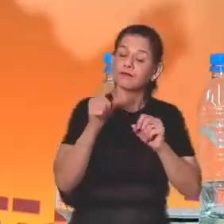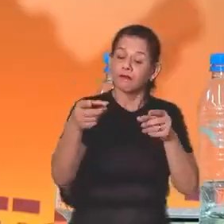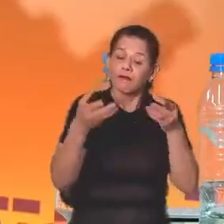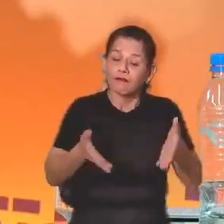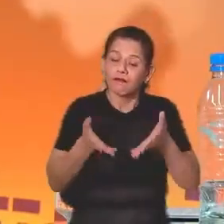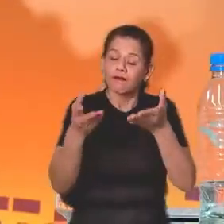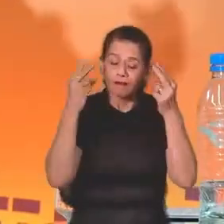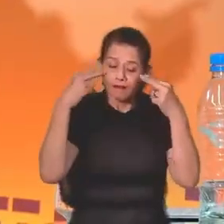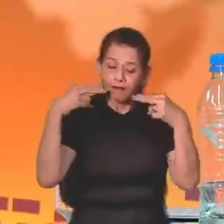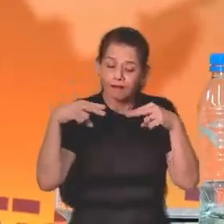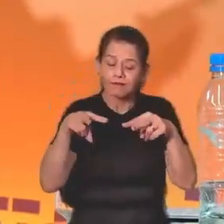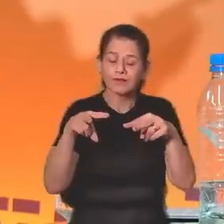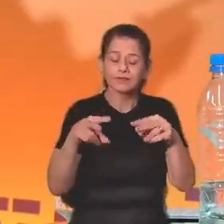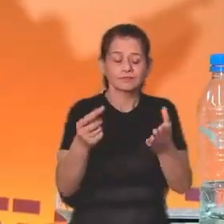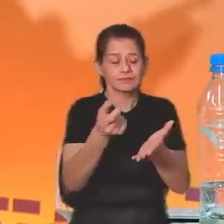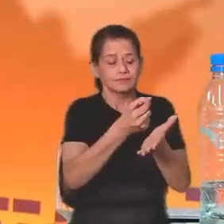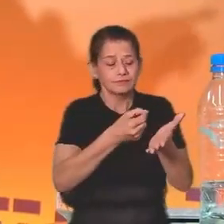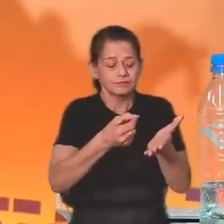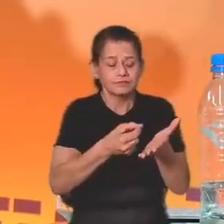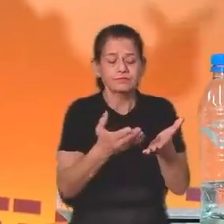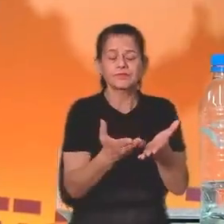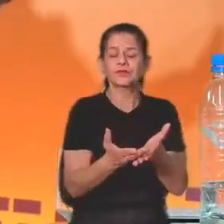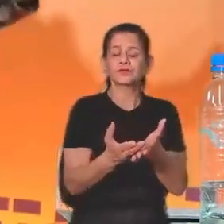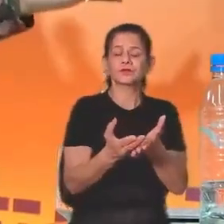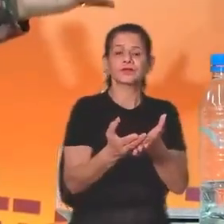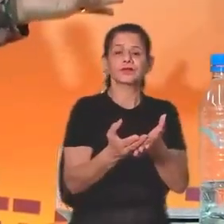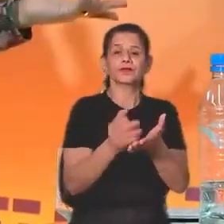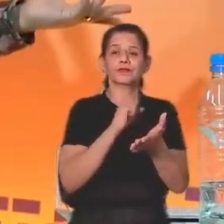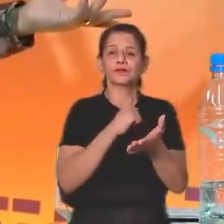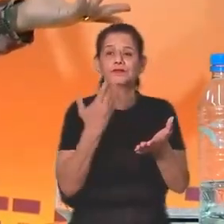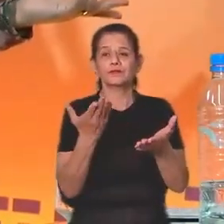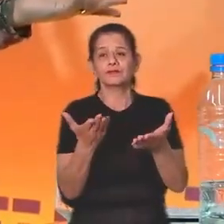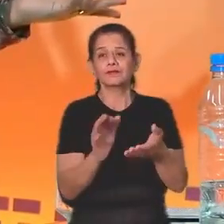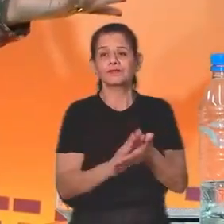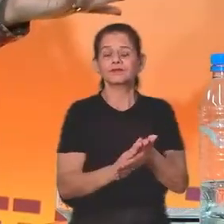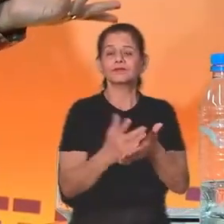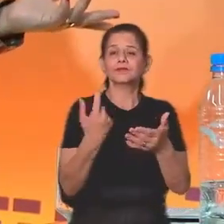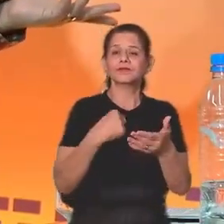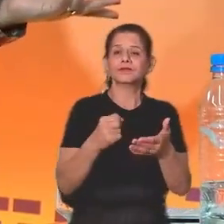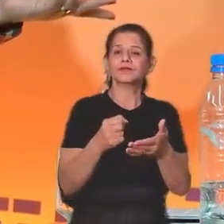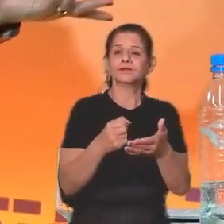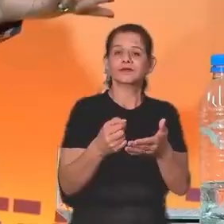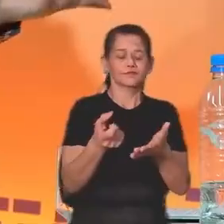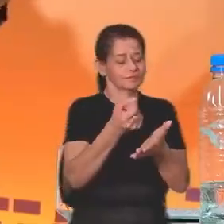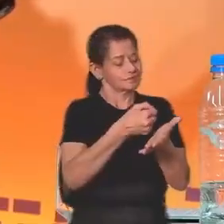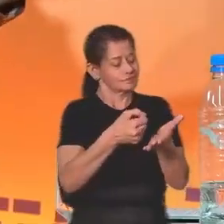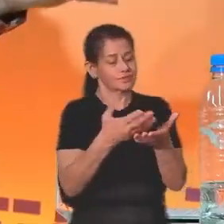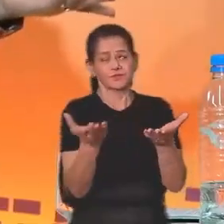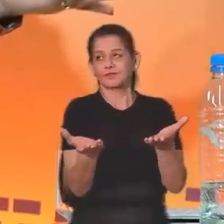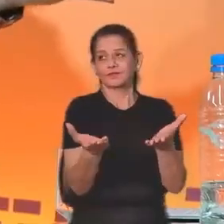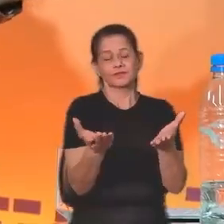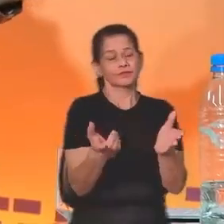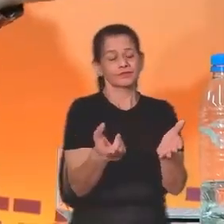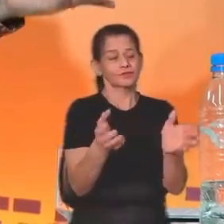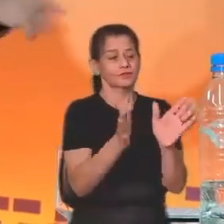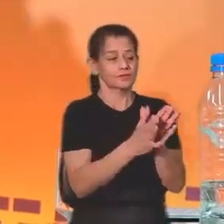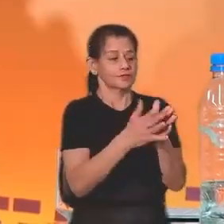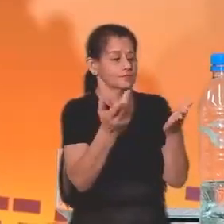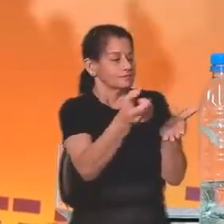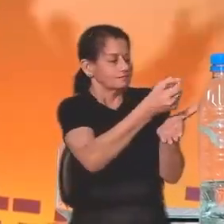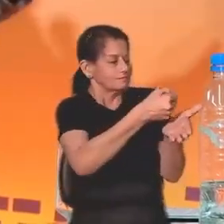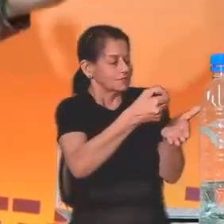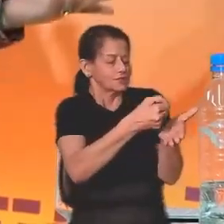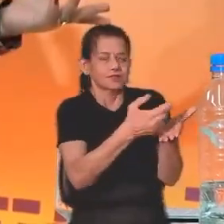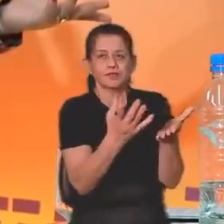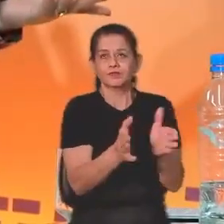Às vezes é um desenho. Às vezes a pessoa vai se tornar uma ilustradora de um